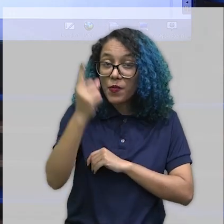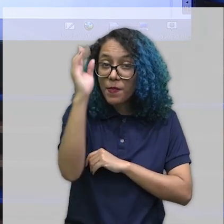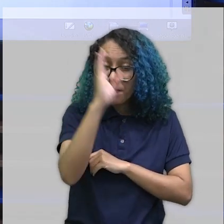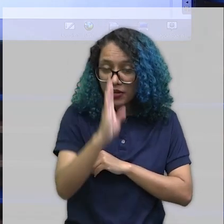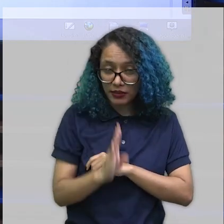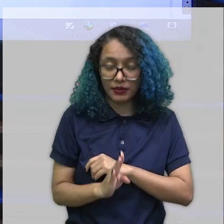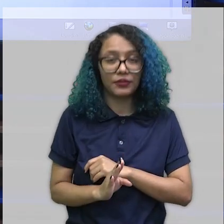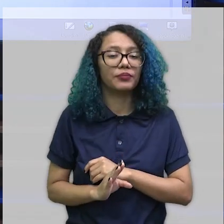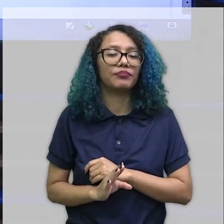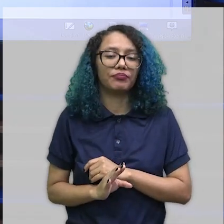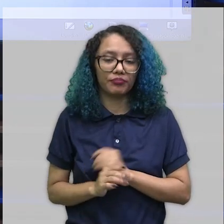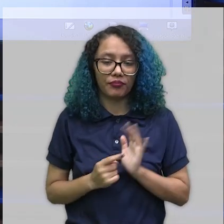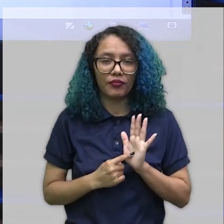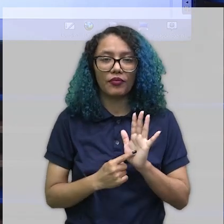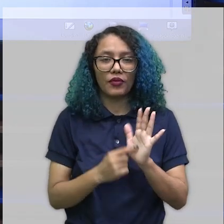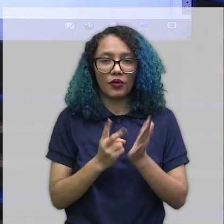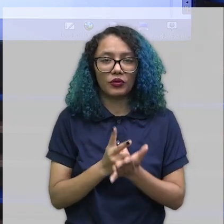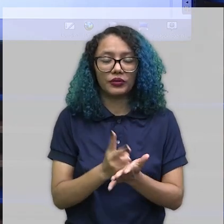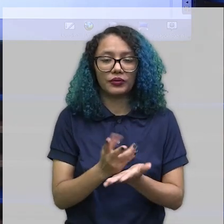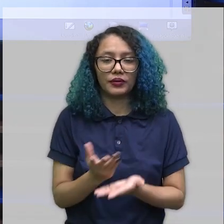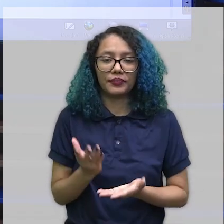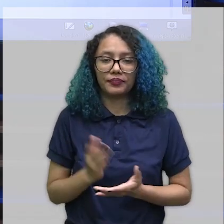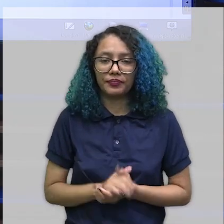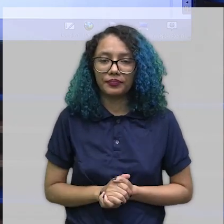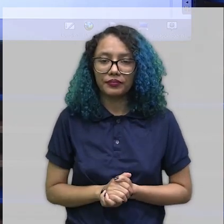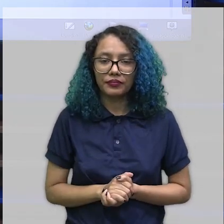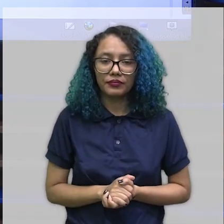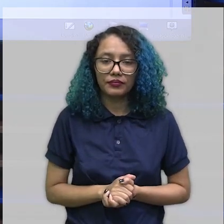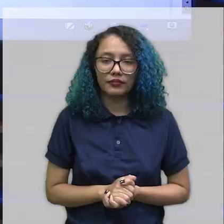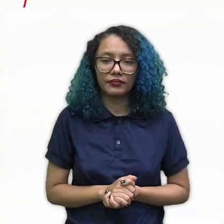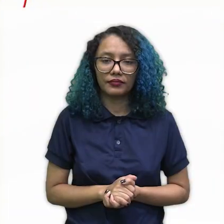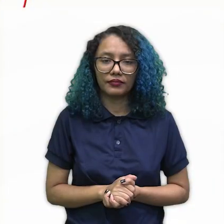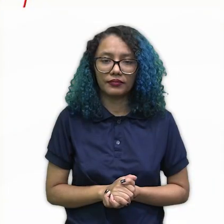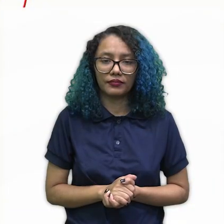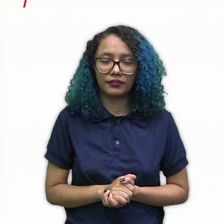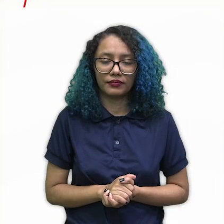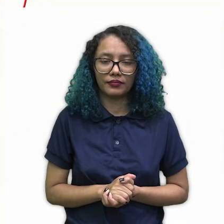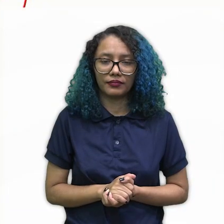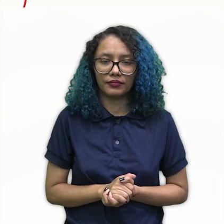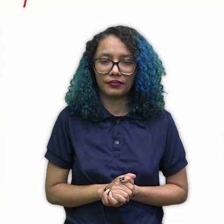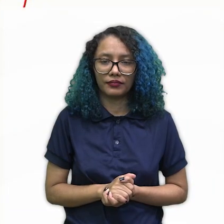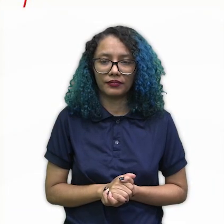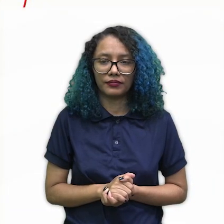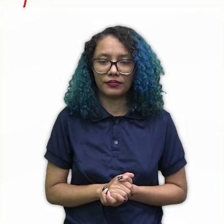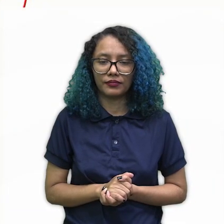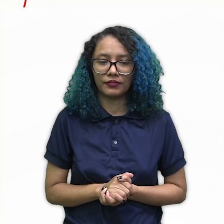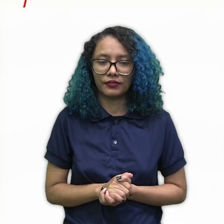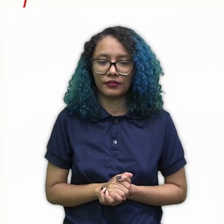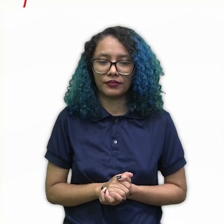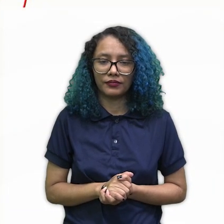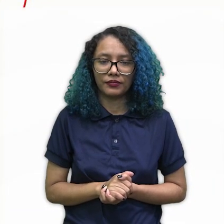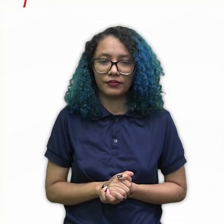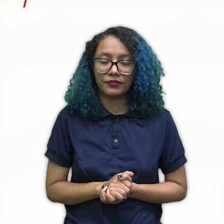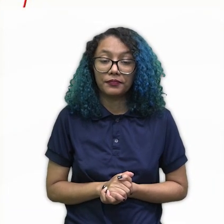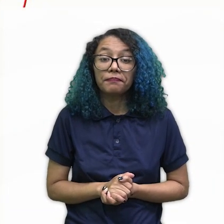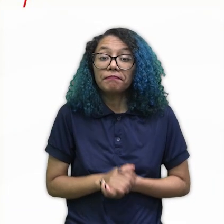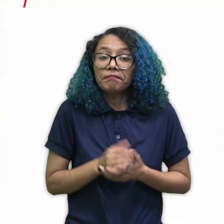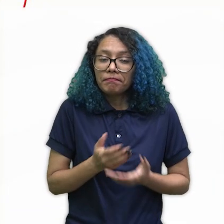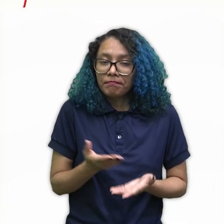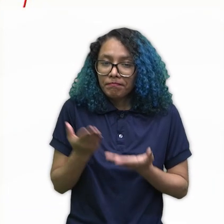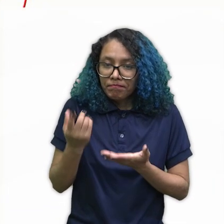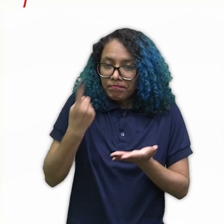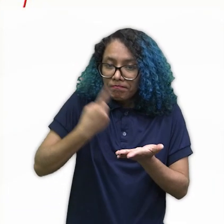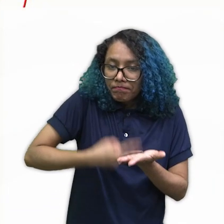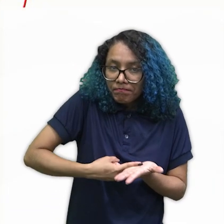detalhes em relação ao Tratado de Tordesilhas. Vamos lá. Bem, o Tratado de Tordesilhas ele